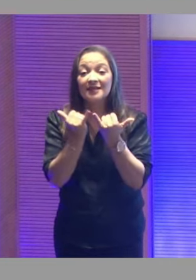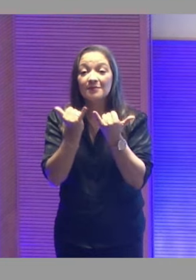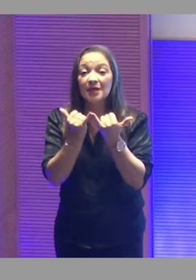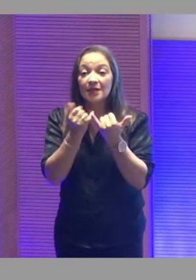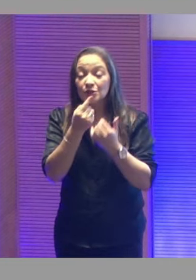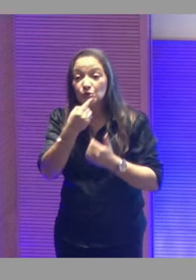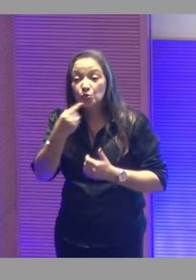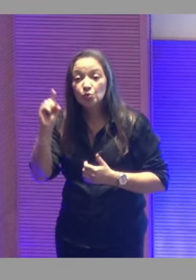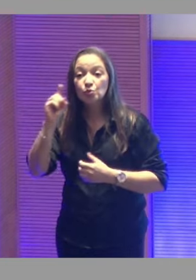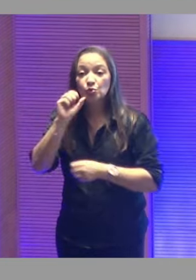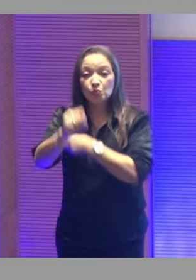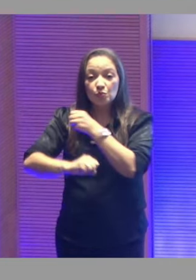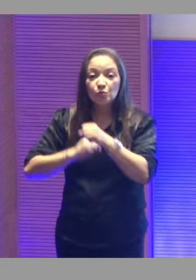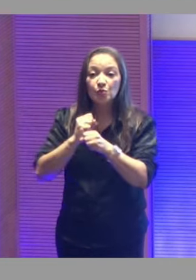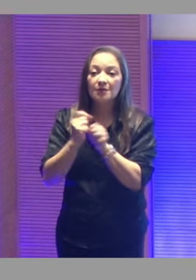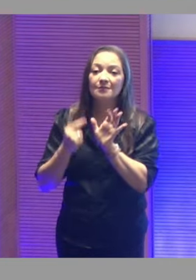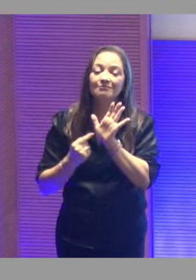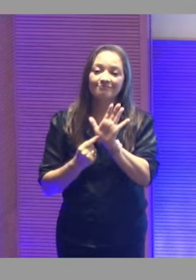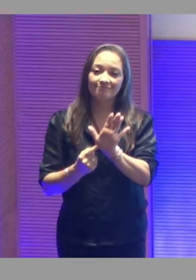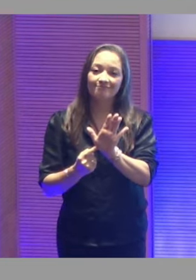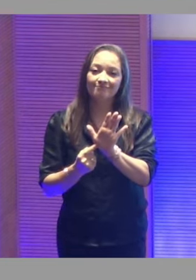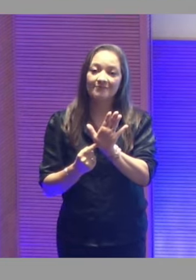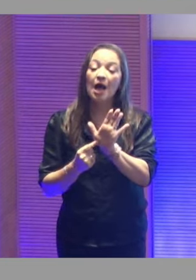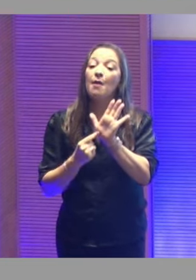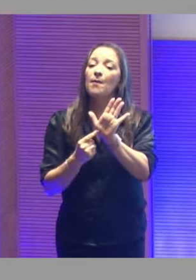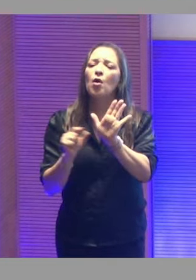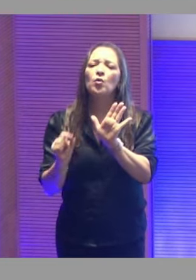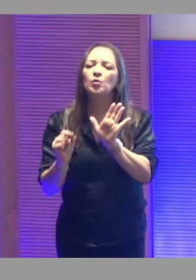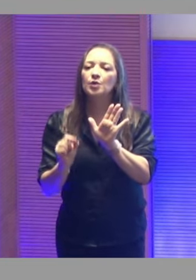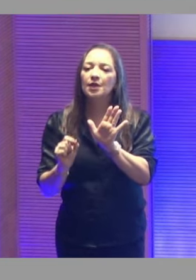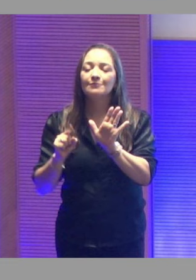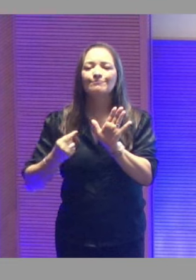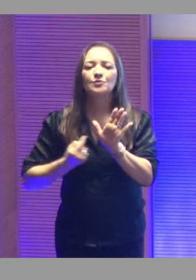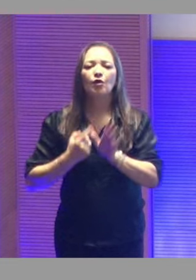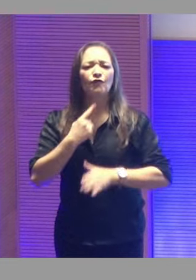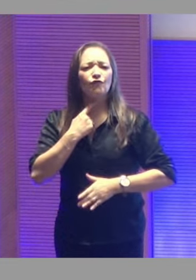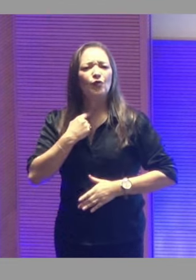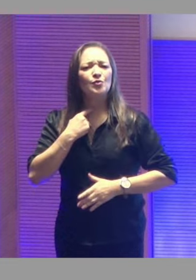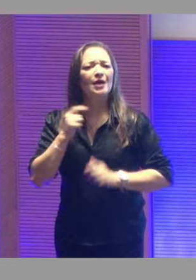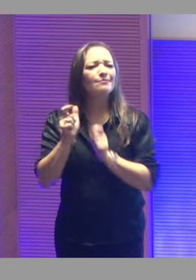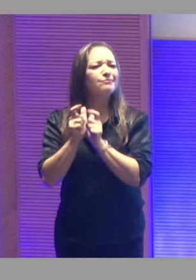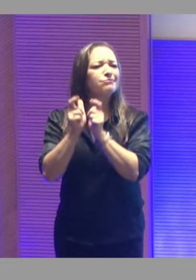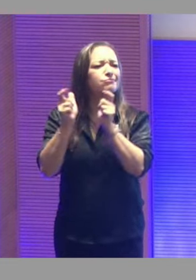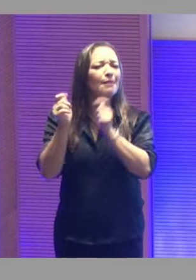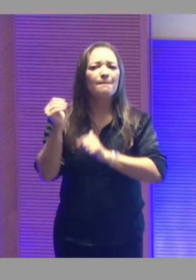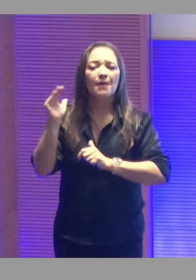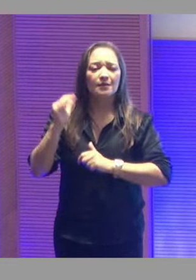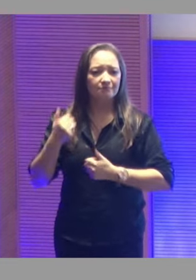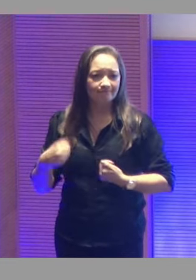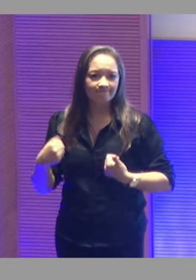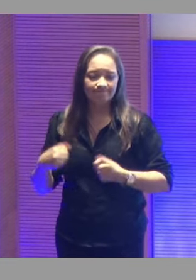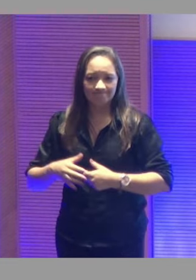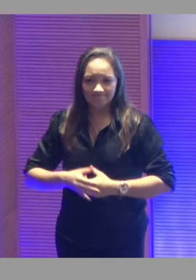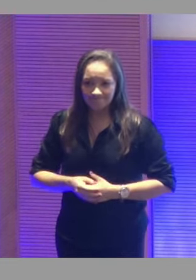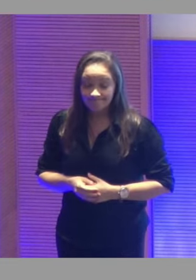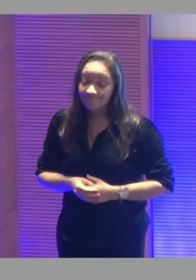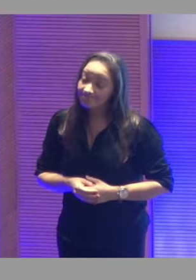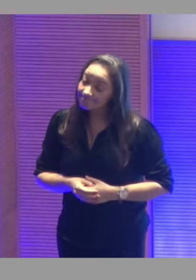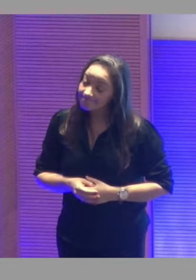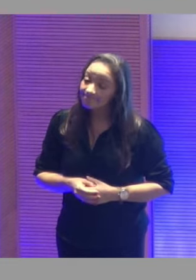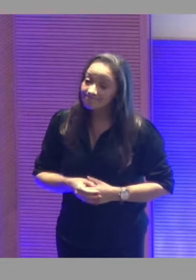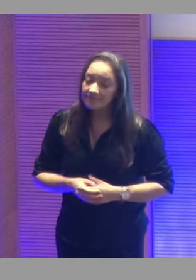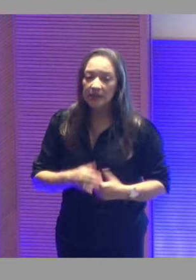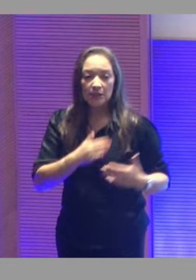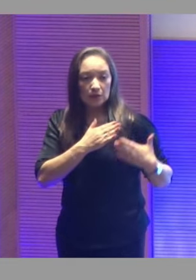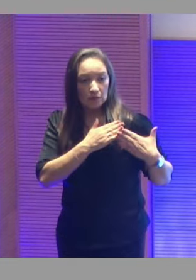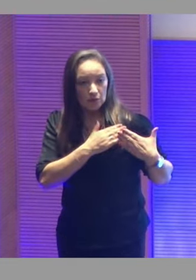Demonstra o quanto a gente precisa aumentar em termos da nossa ambição e cabe a todos nós nós como eu falei não só eh